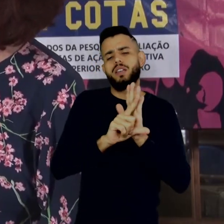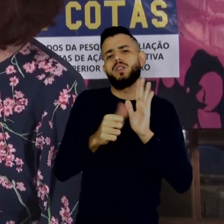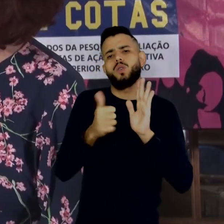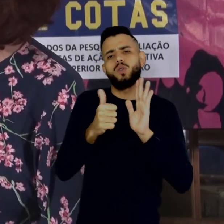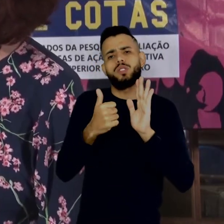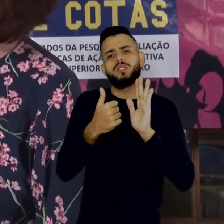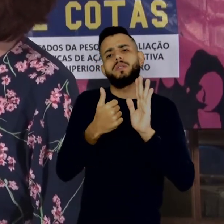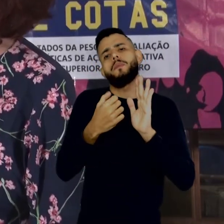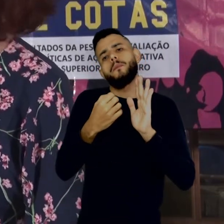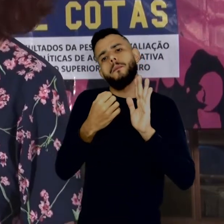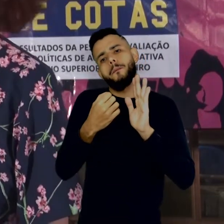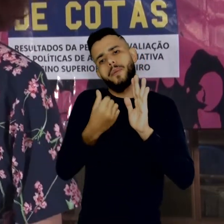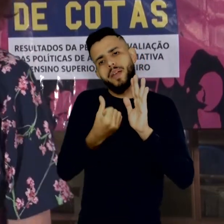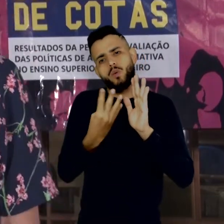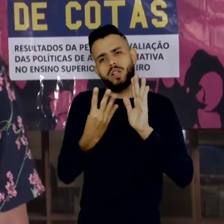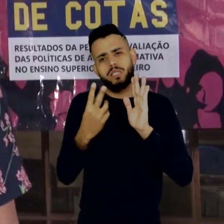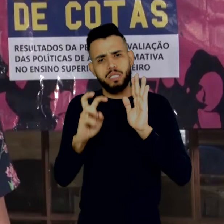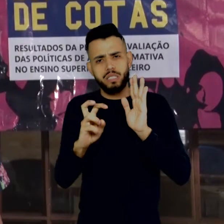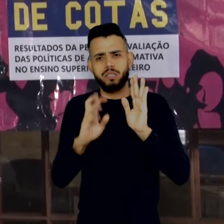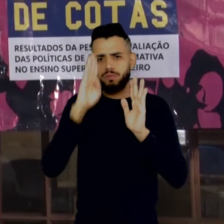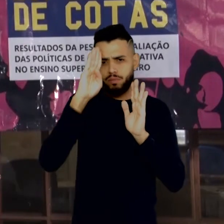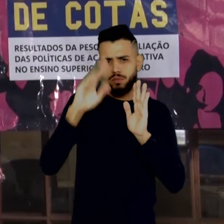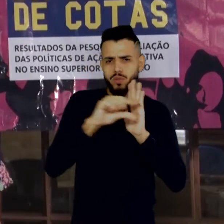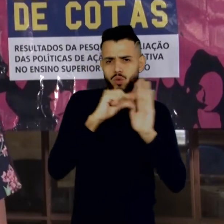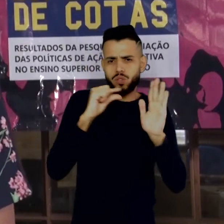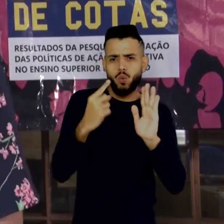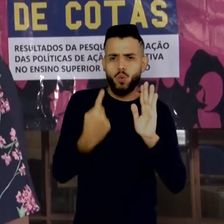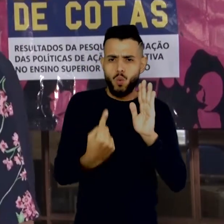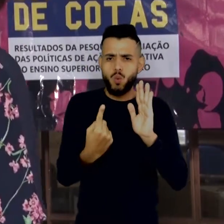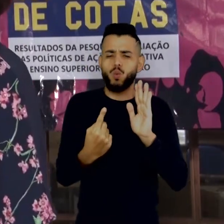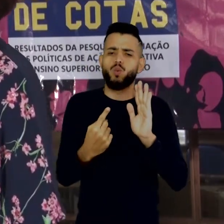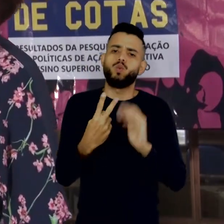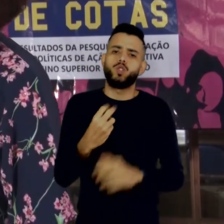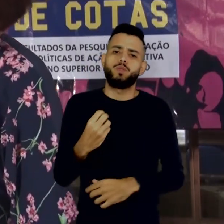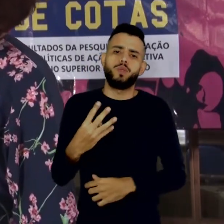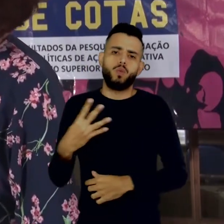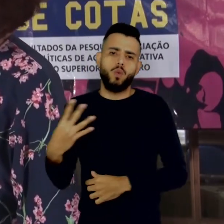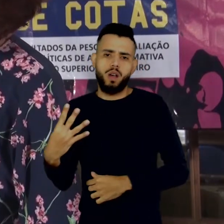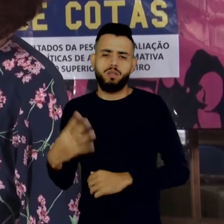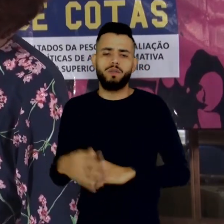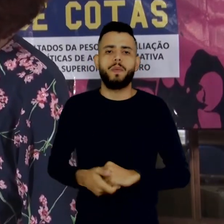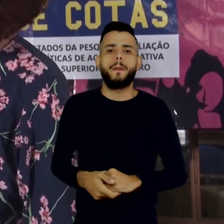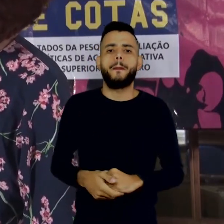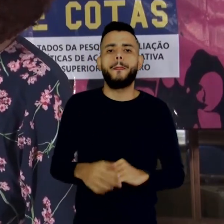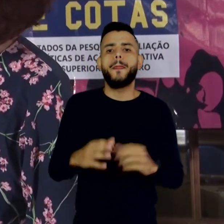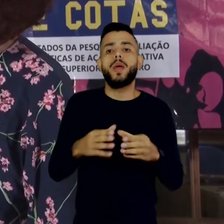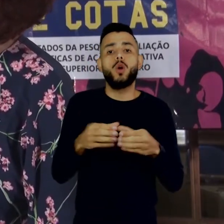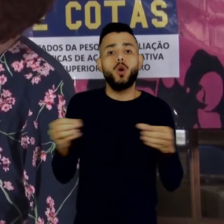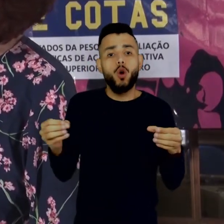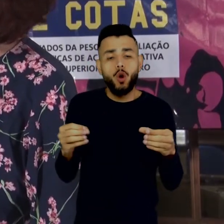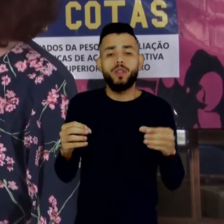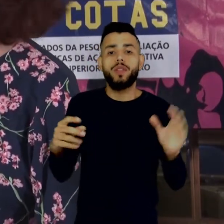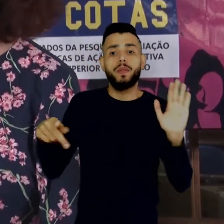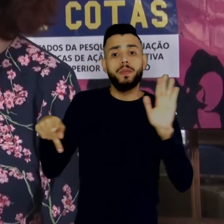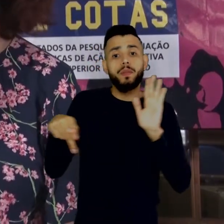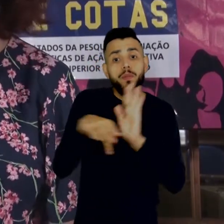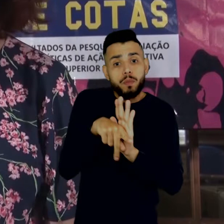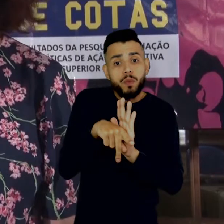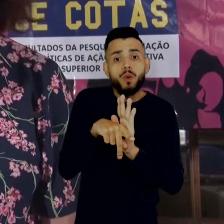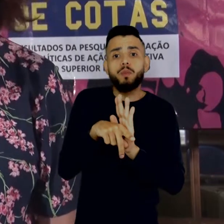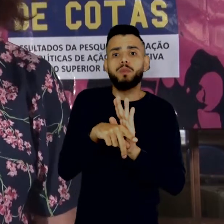11.645, em especial, né, a Resolução 1, né, de 2004, e cotas